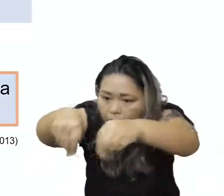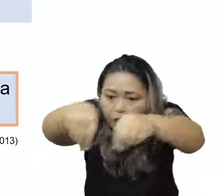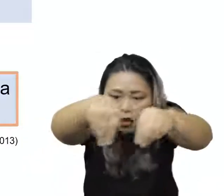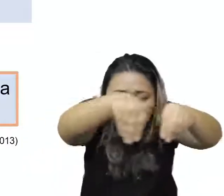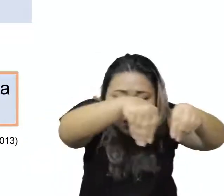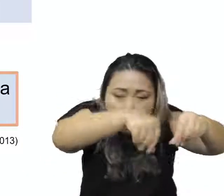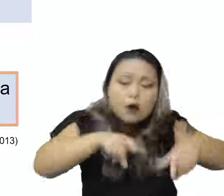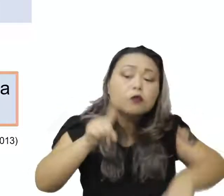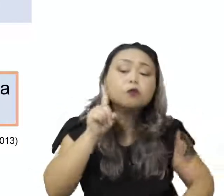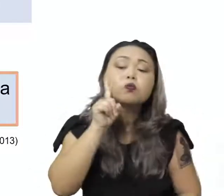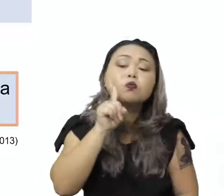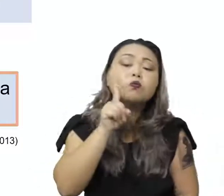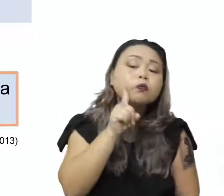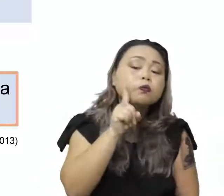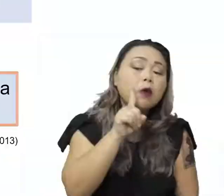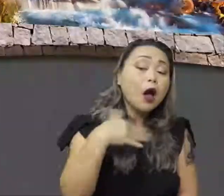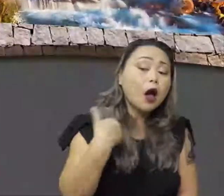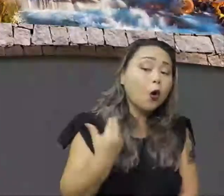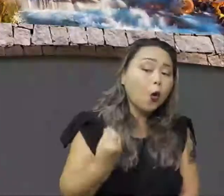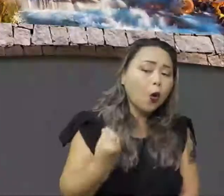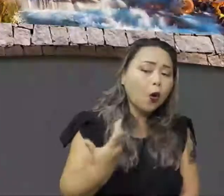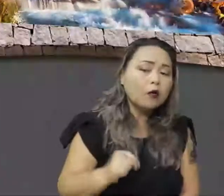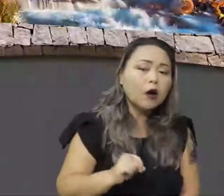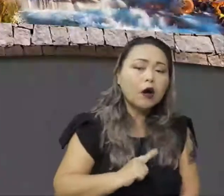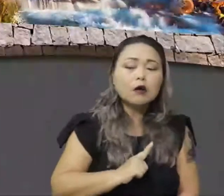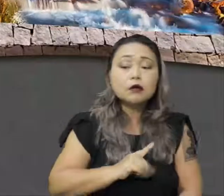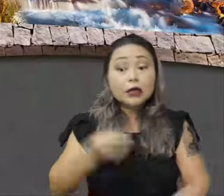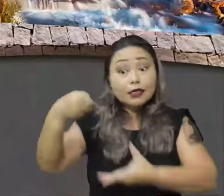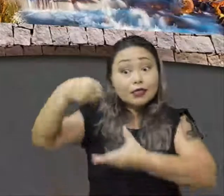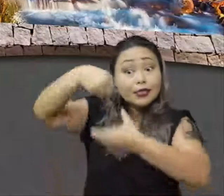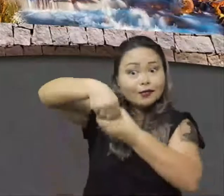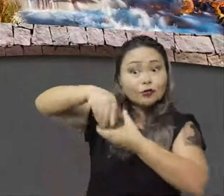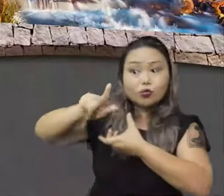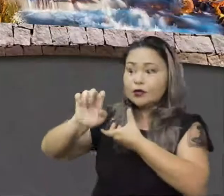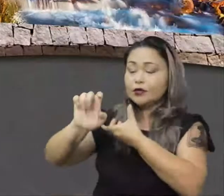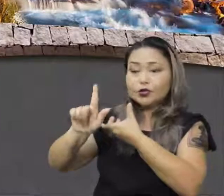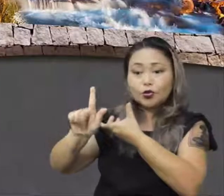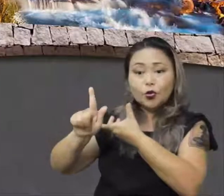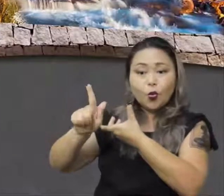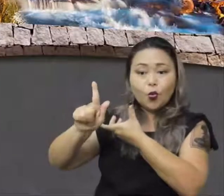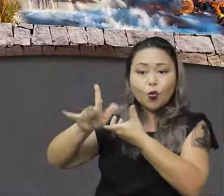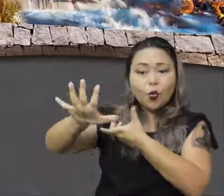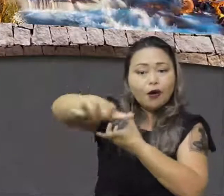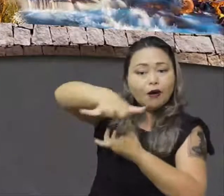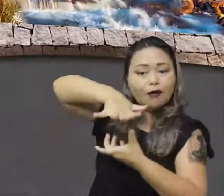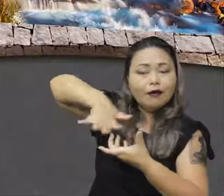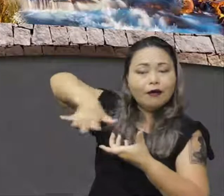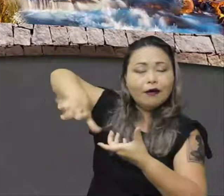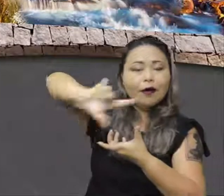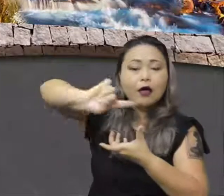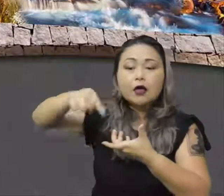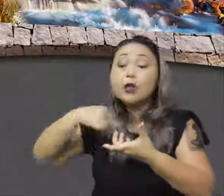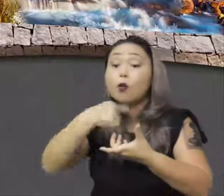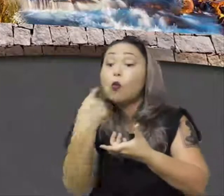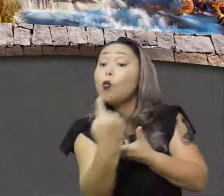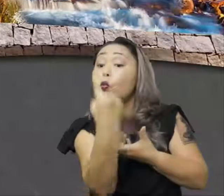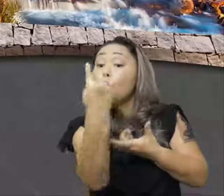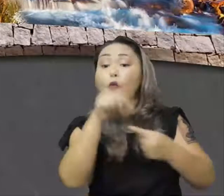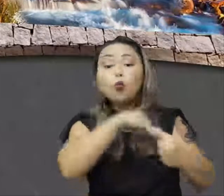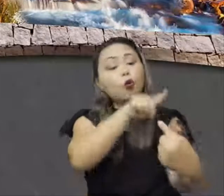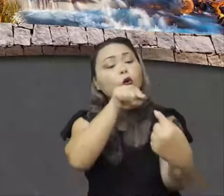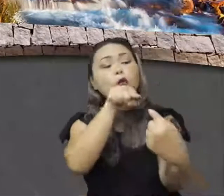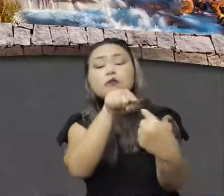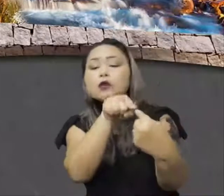dos Estados Unidos? Dentro da geografia temos um dos objetivos, tá? Uma